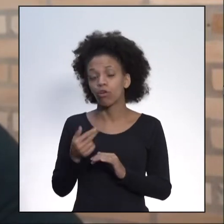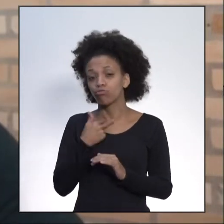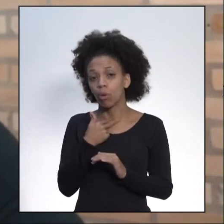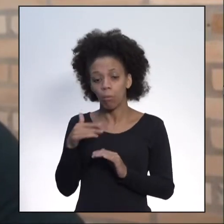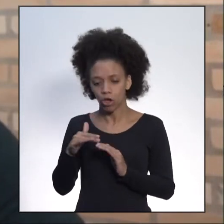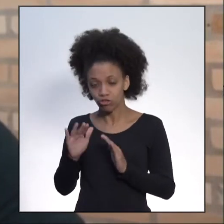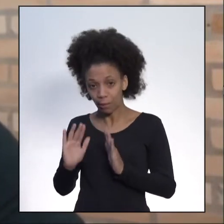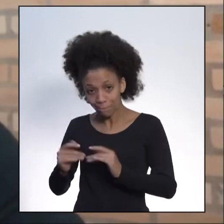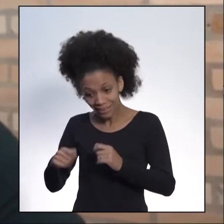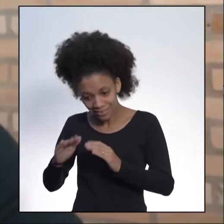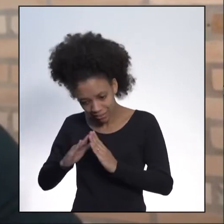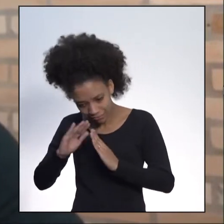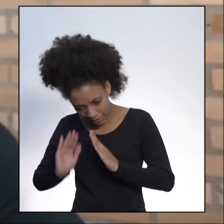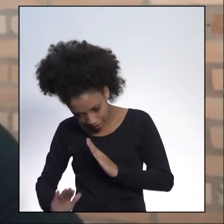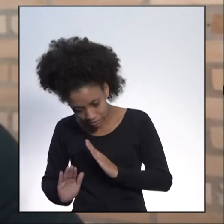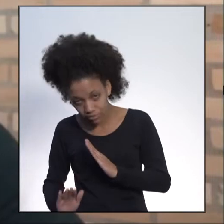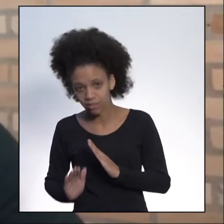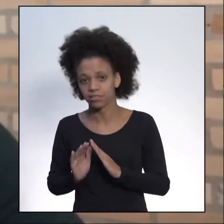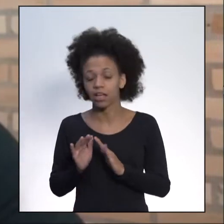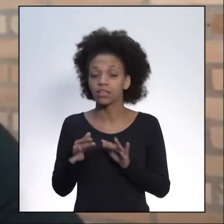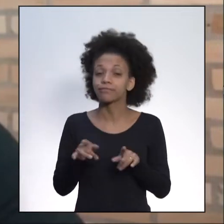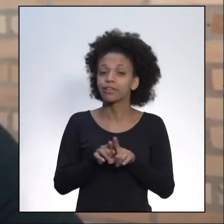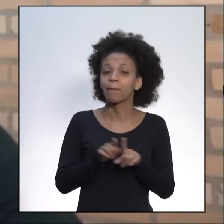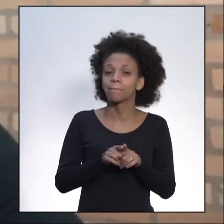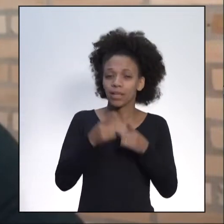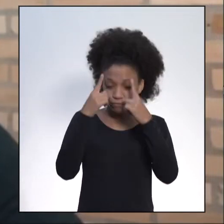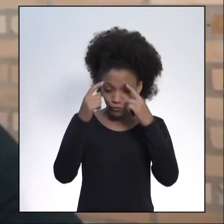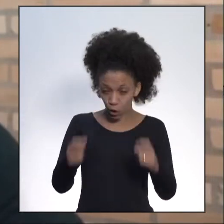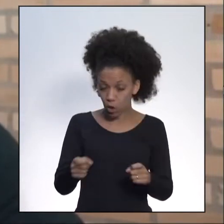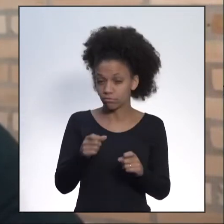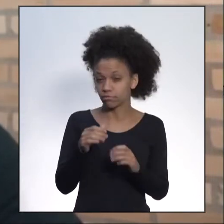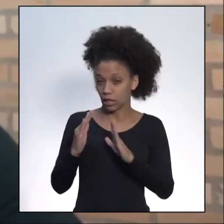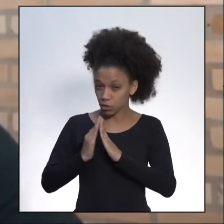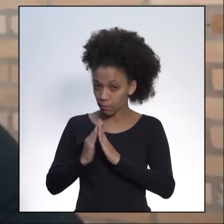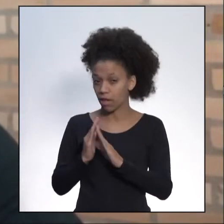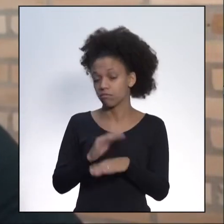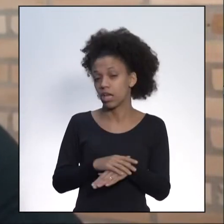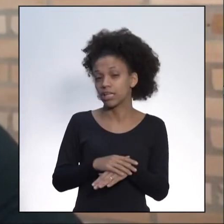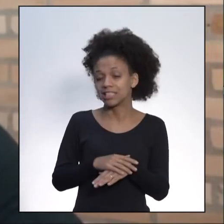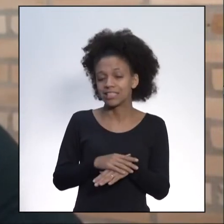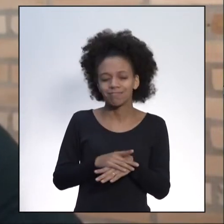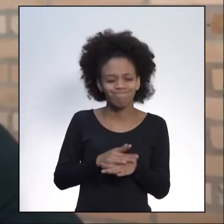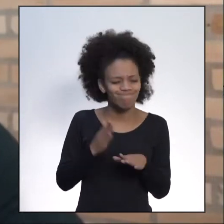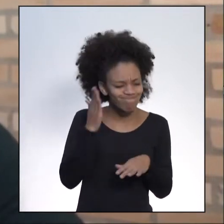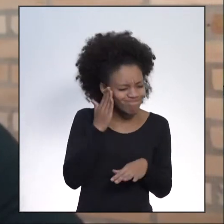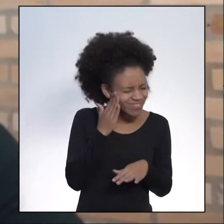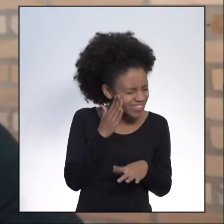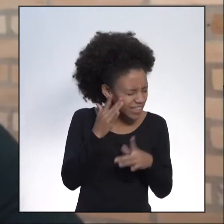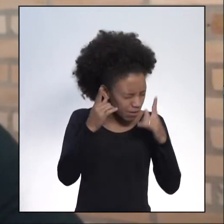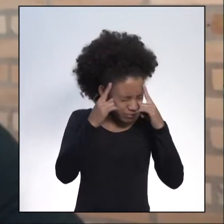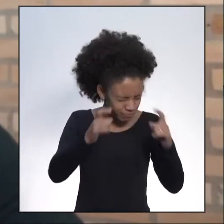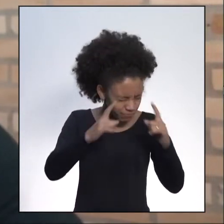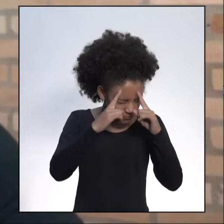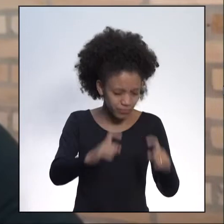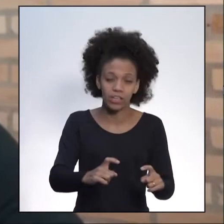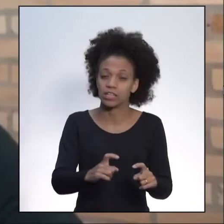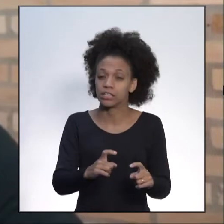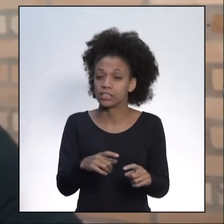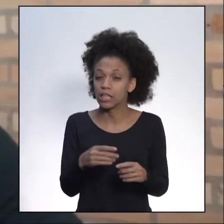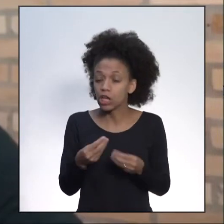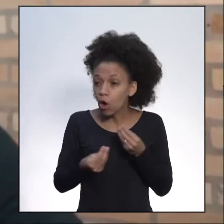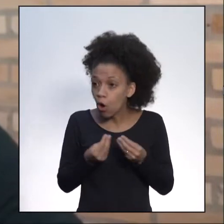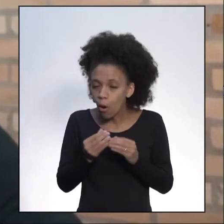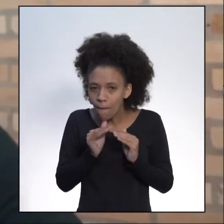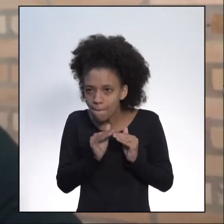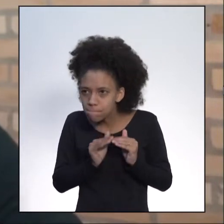sair. Outro ponto é a questão da violência doméstica. A gente sabe os altos índices da violência doméstica no Brasil e como isso se amplificou